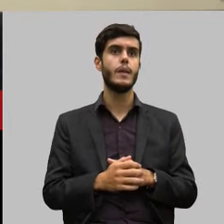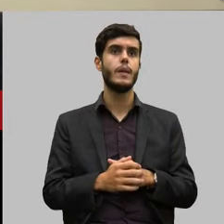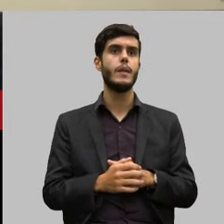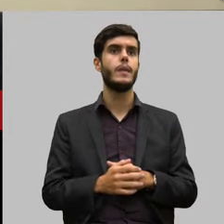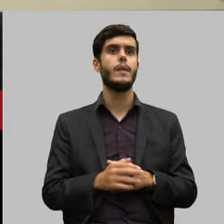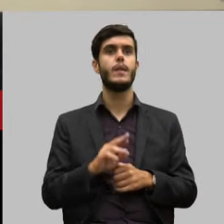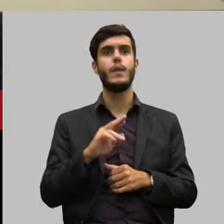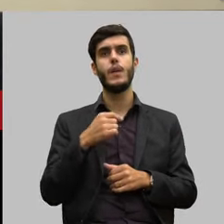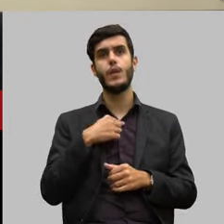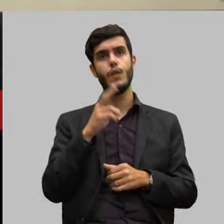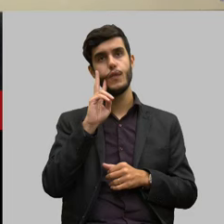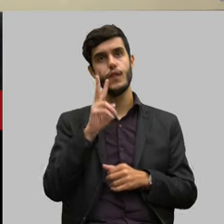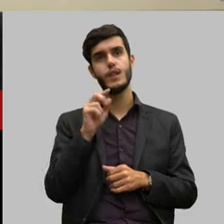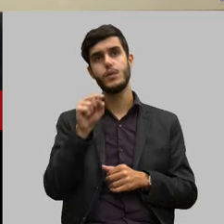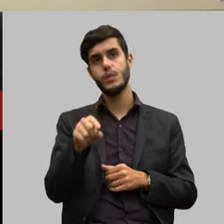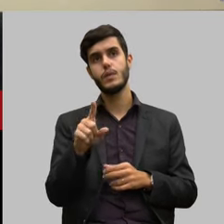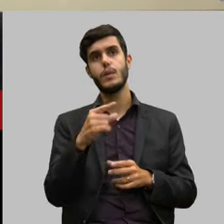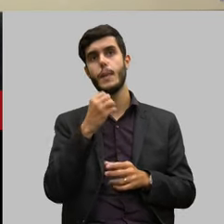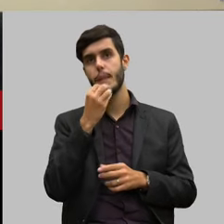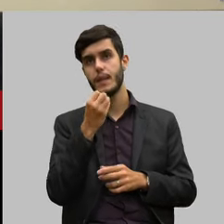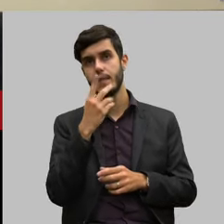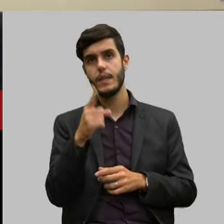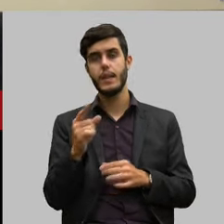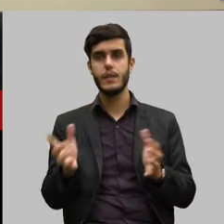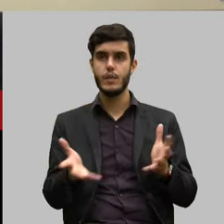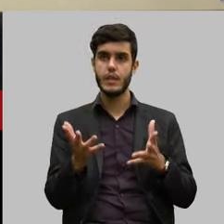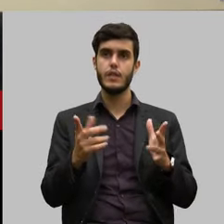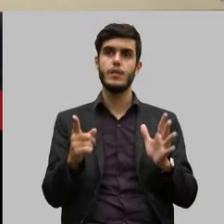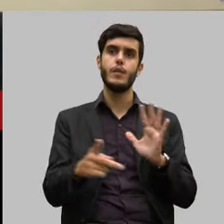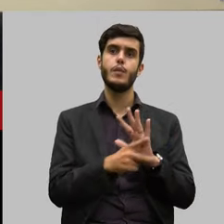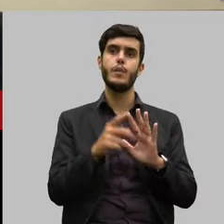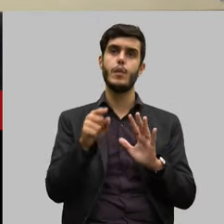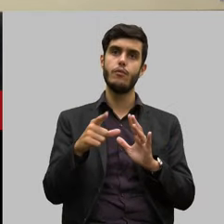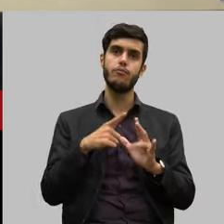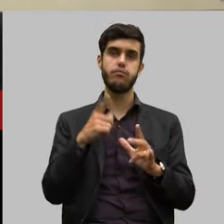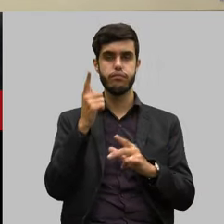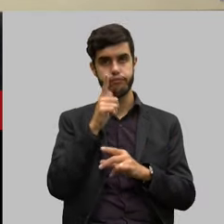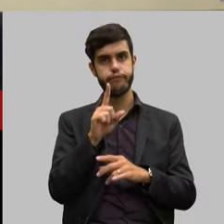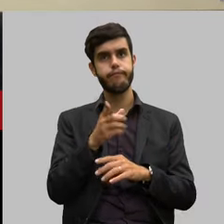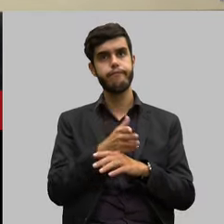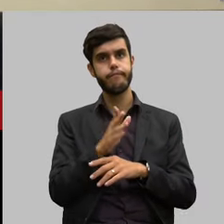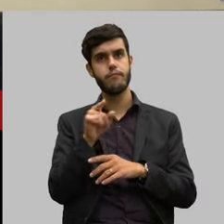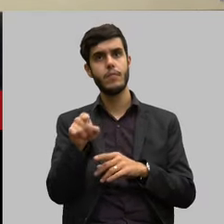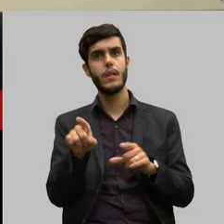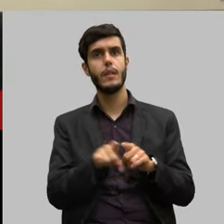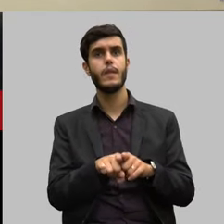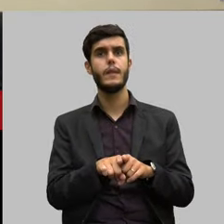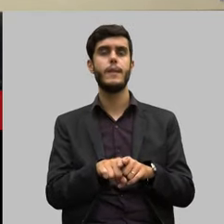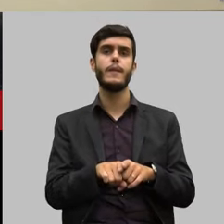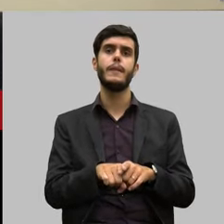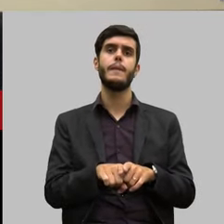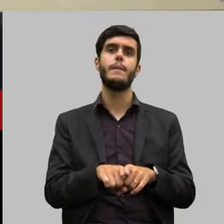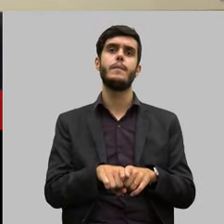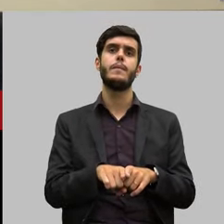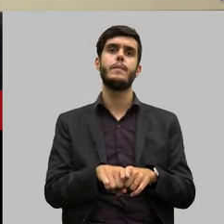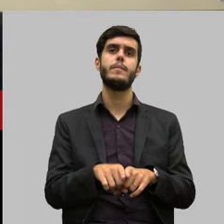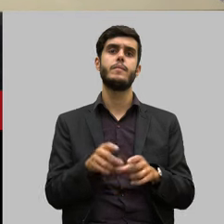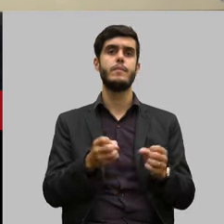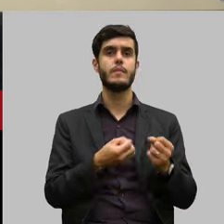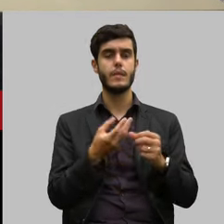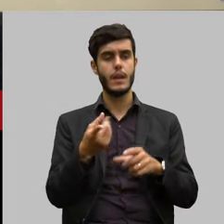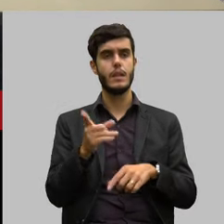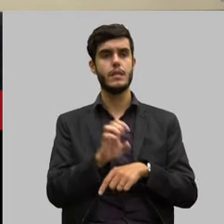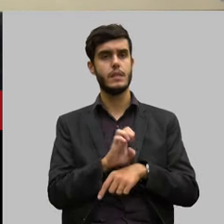isso como um benefício e sim como incentivo forma de que que ele devolva e tem acontecido muito em nosso estado em